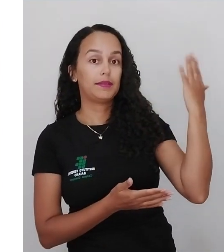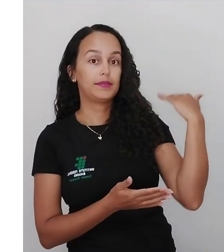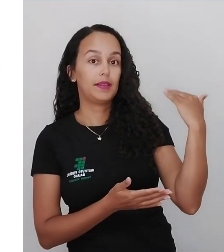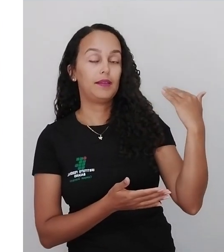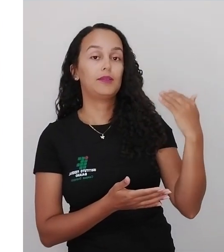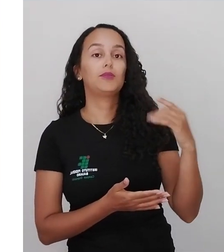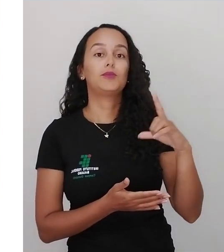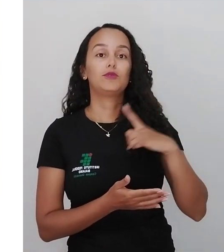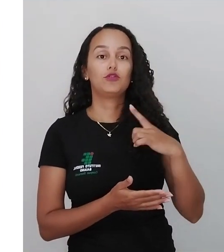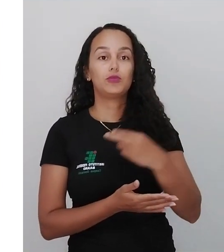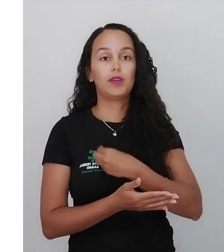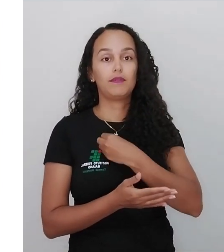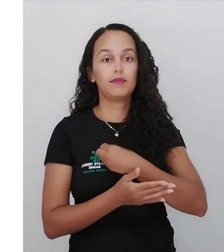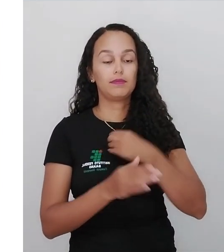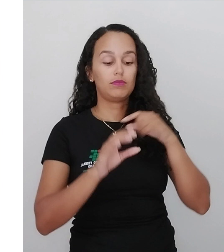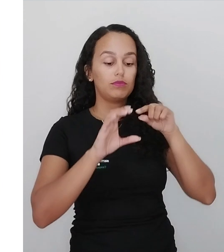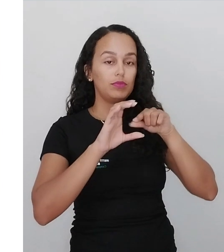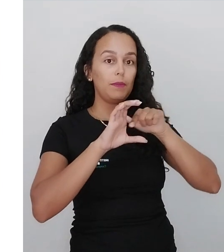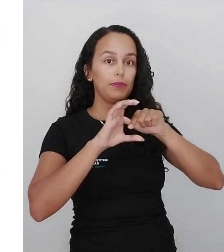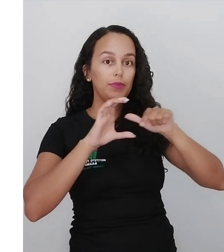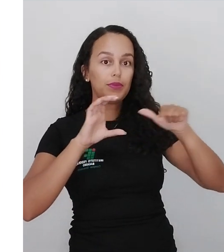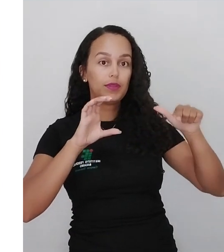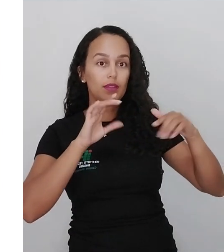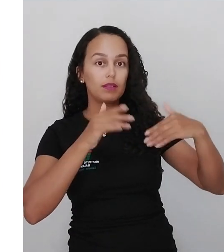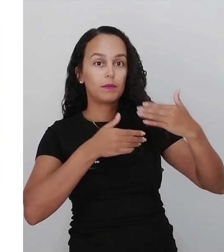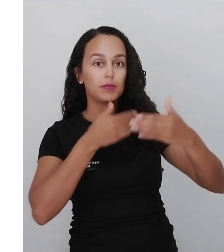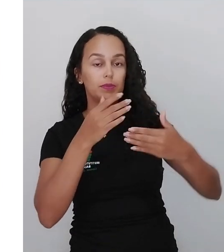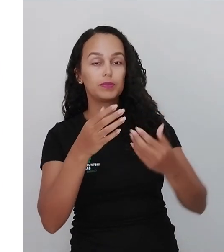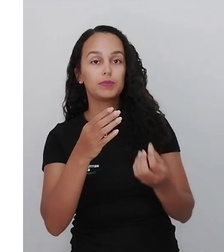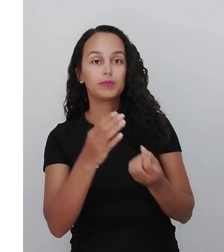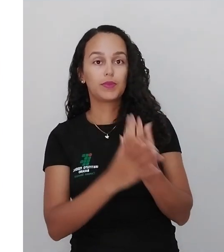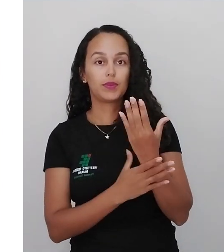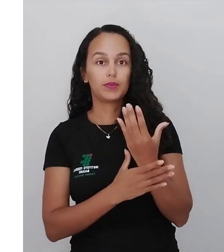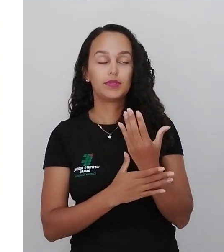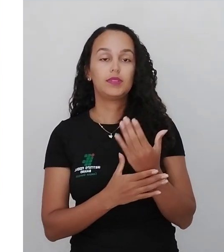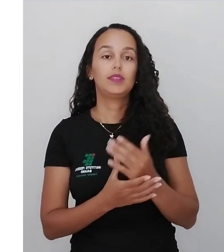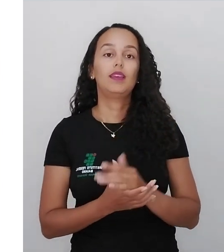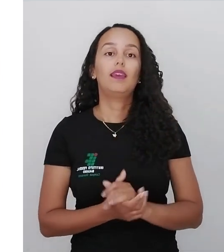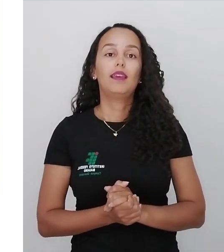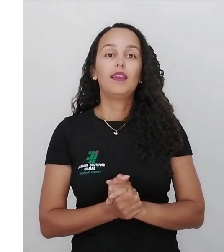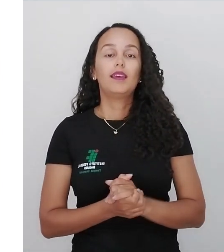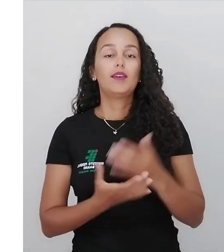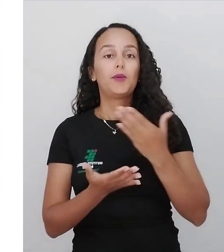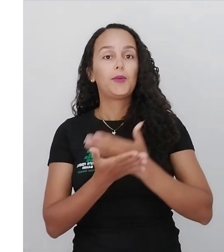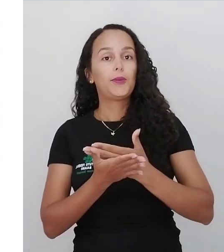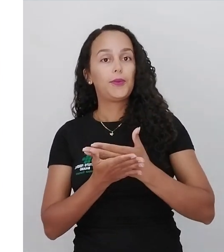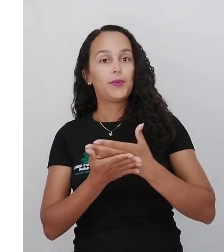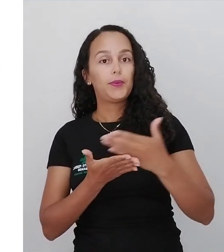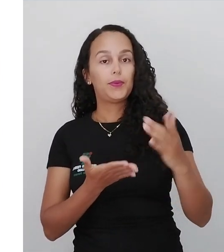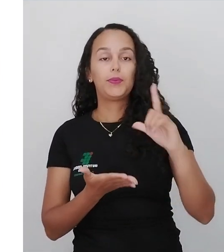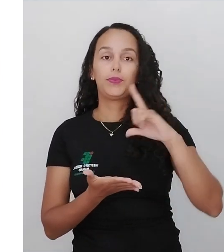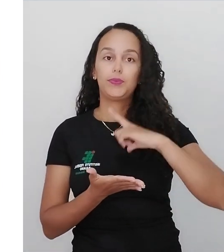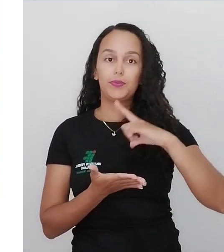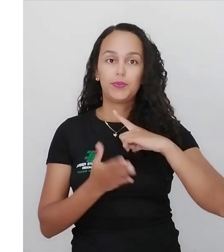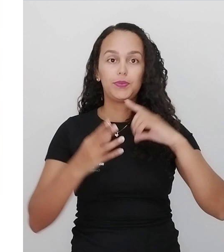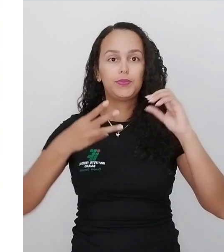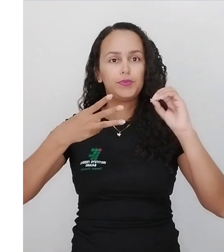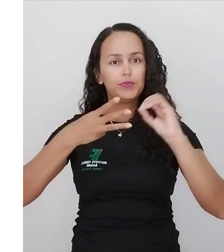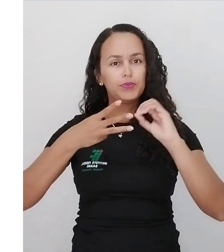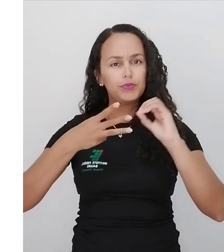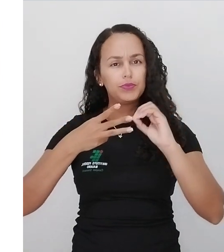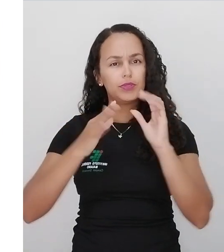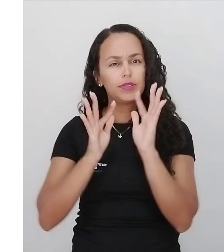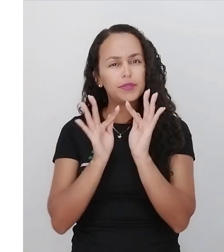a inicial construção de suas células de uma maneira bem simples, bem rústica, mas que foi se aprimorando com o passar